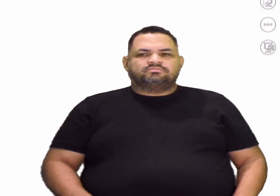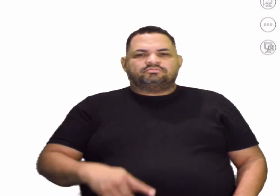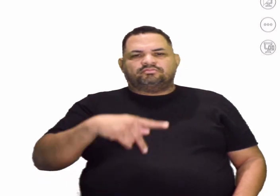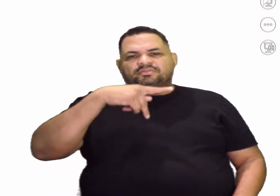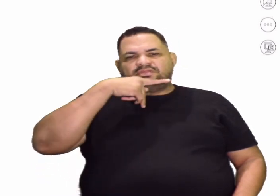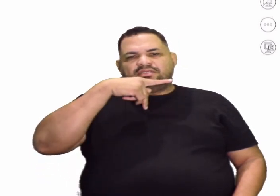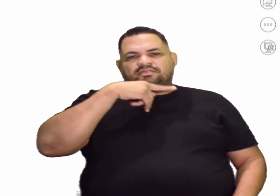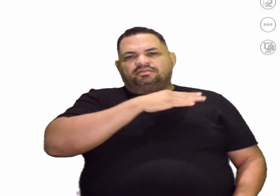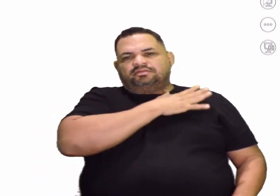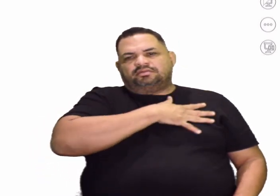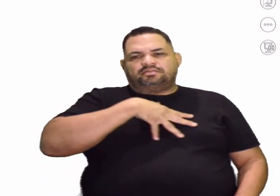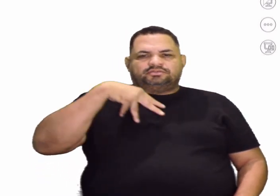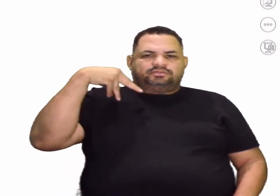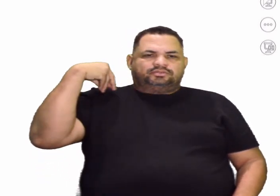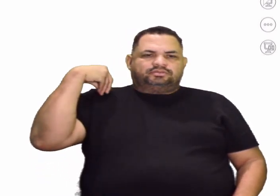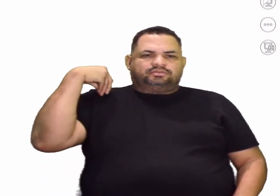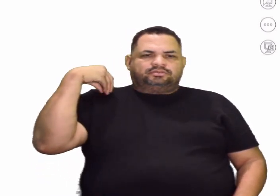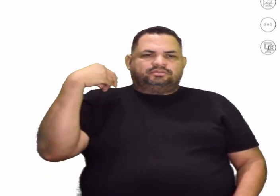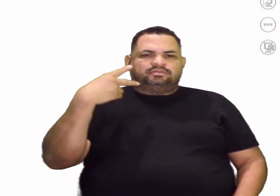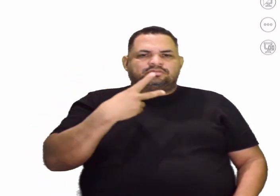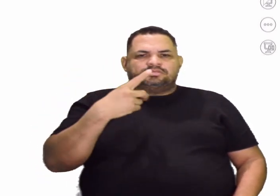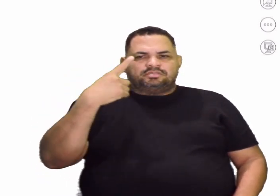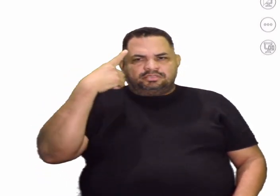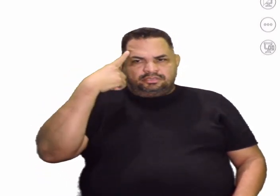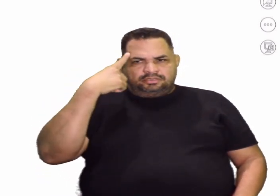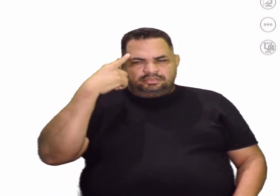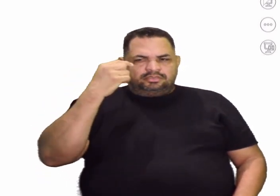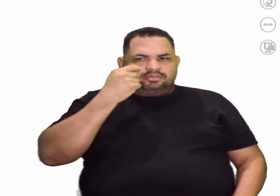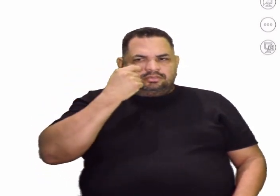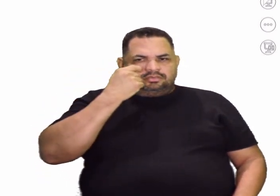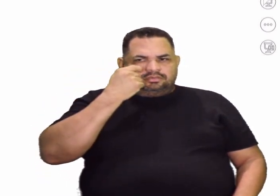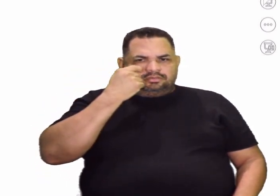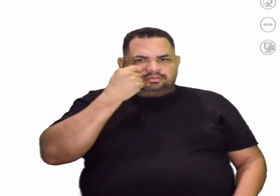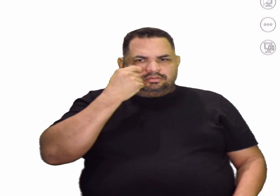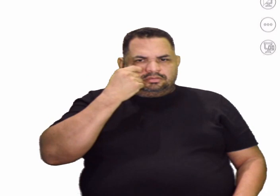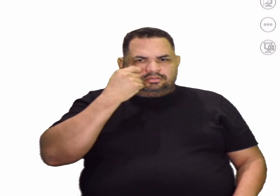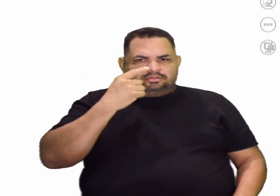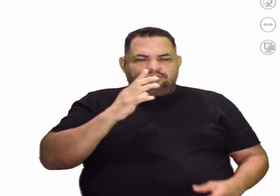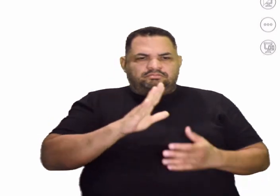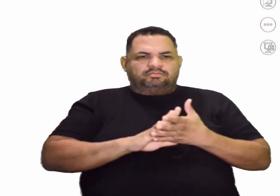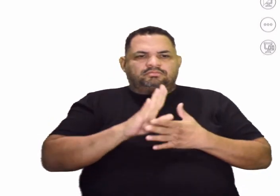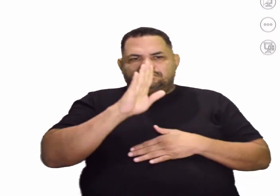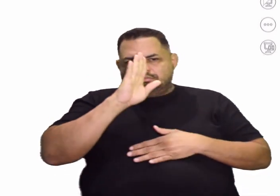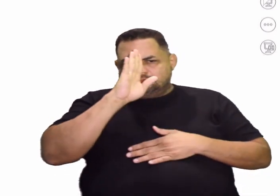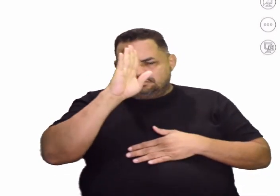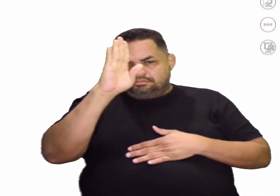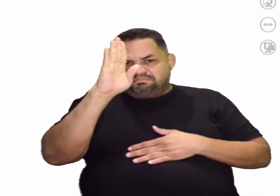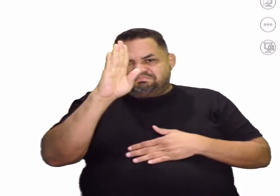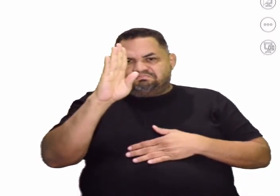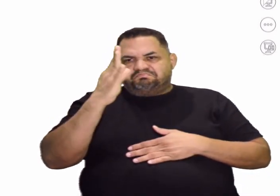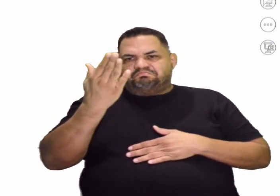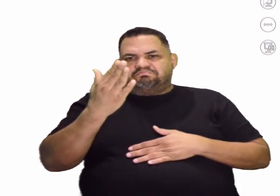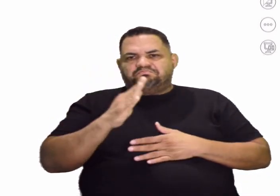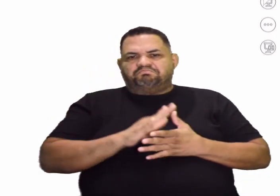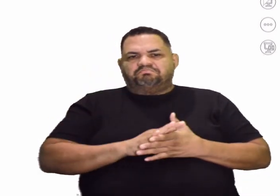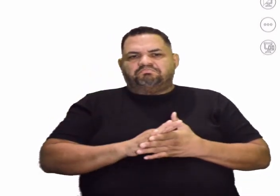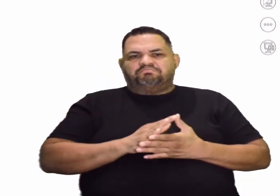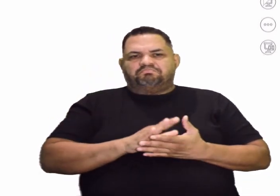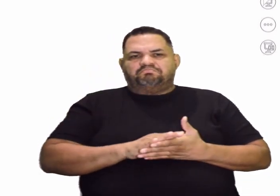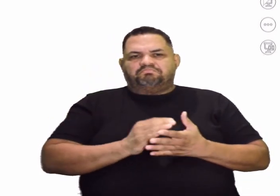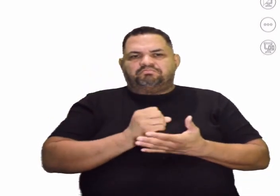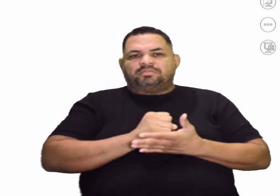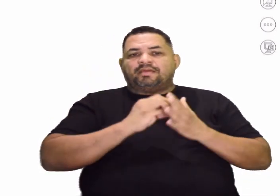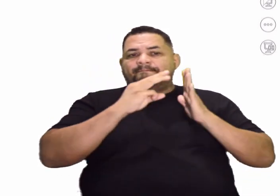Platão e Aristóteles. No pensamento humanístico, Platão e Aristóteles tornam-se